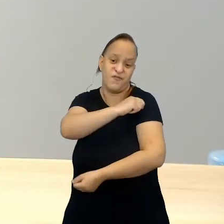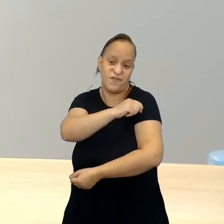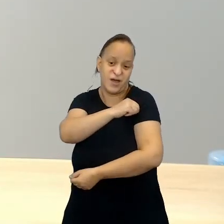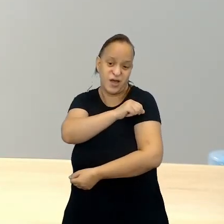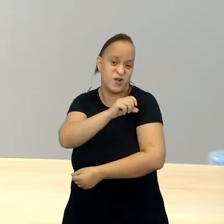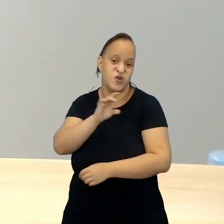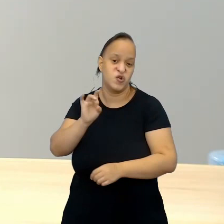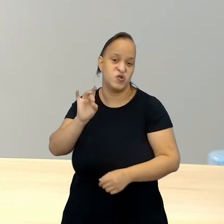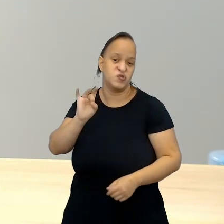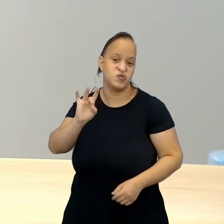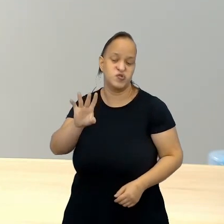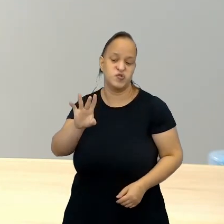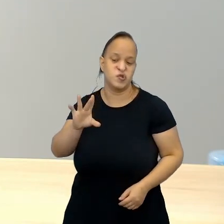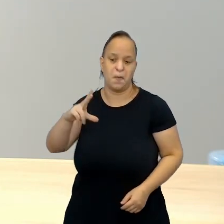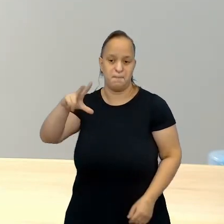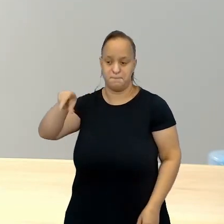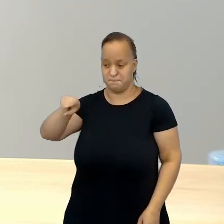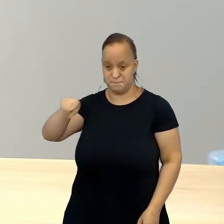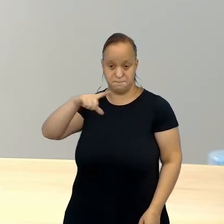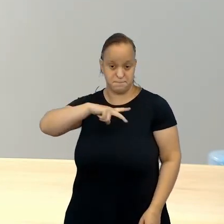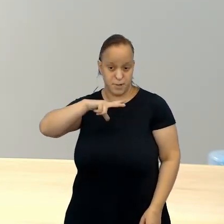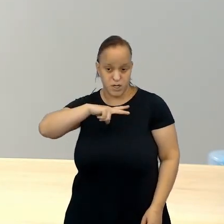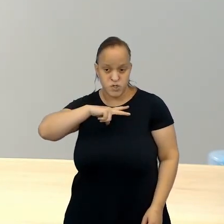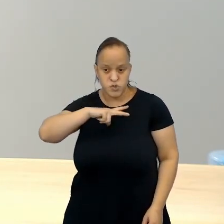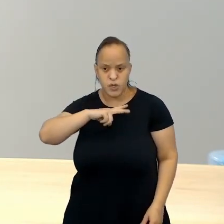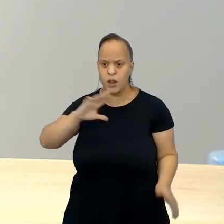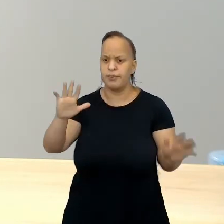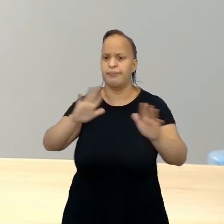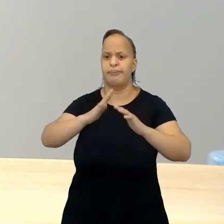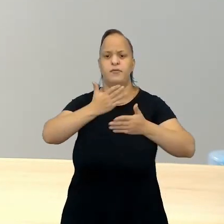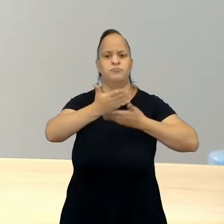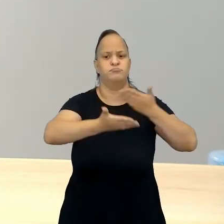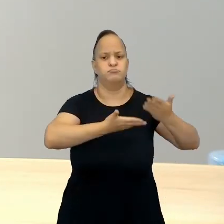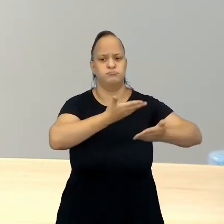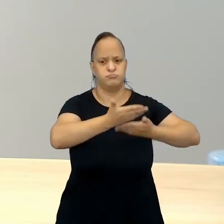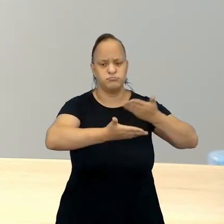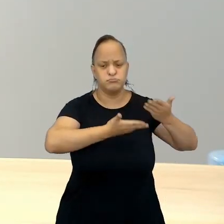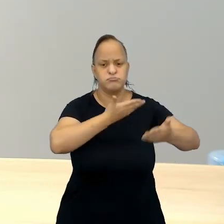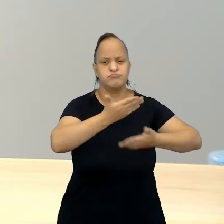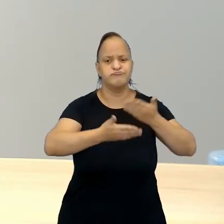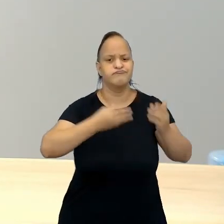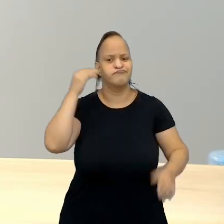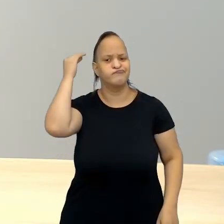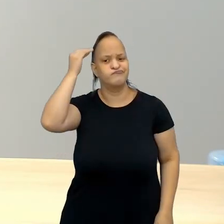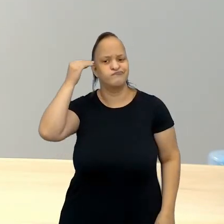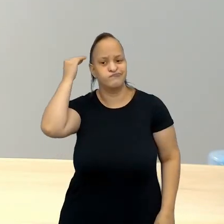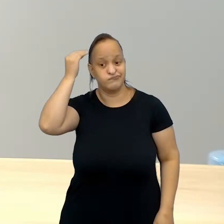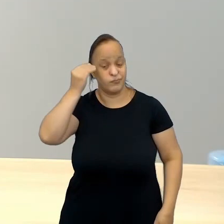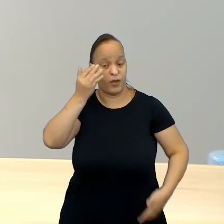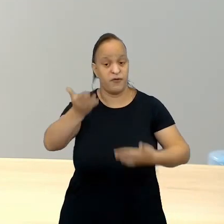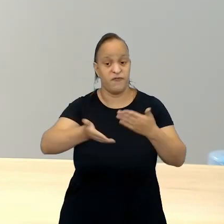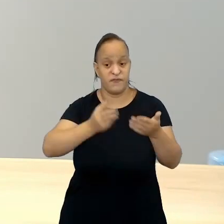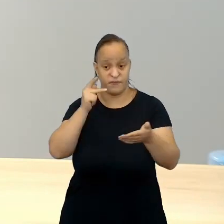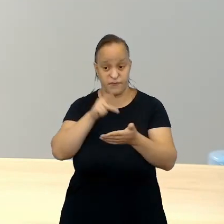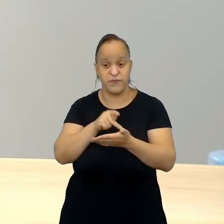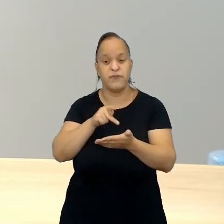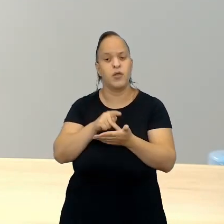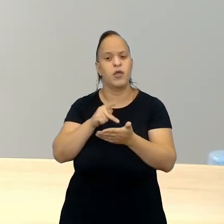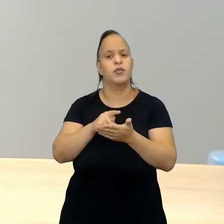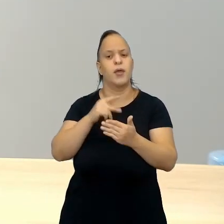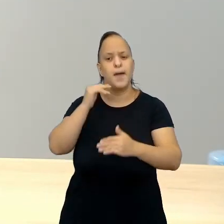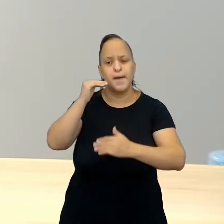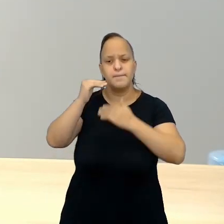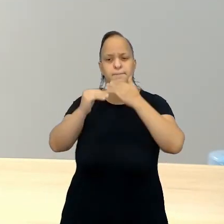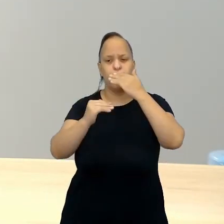também aprender a compartilhar essas ideias, trocar as experiências, porque é um processo que ele vai